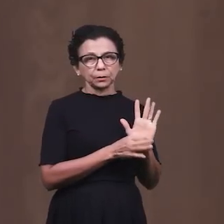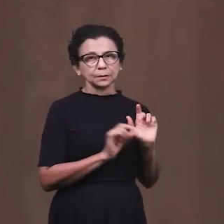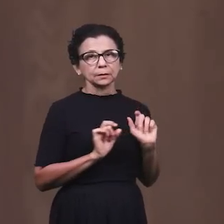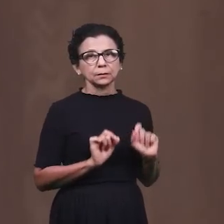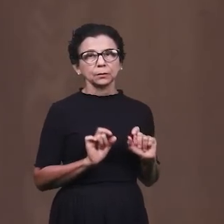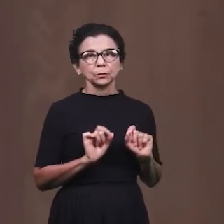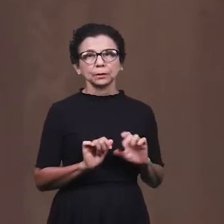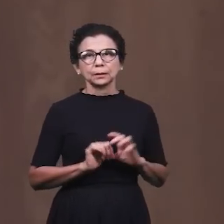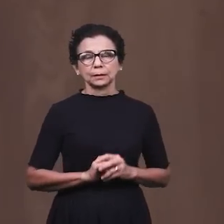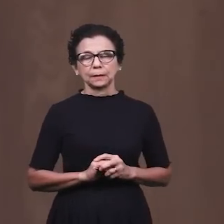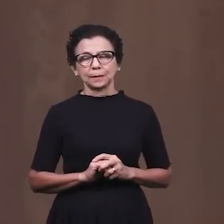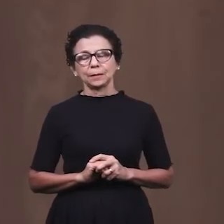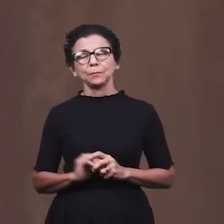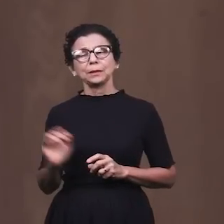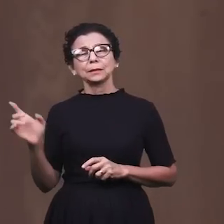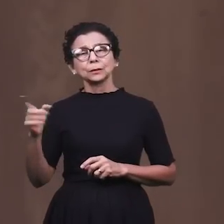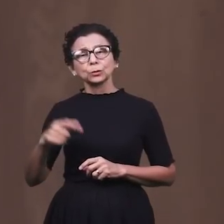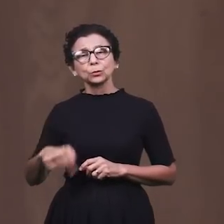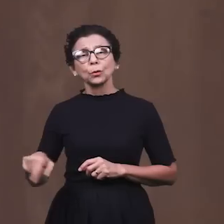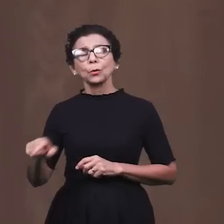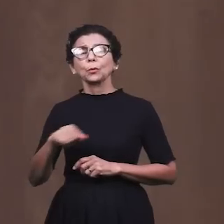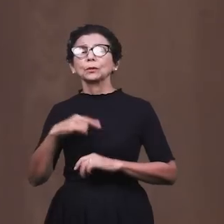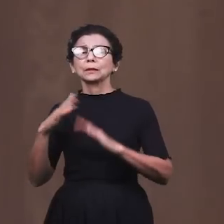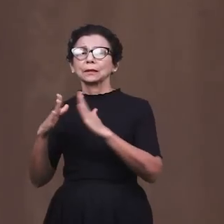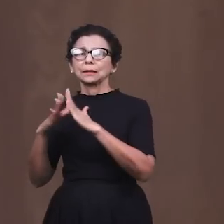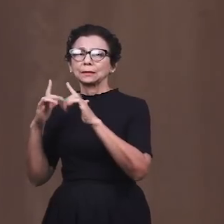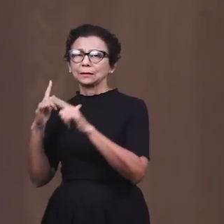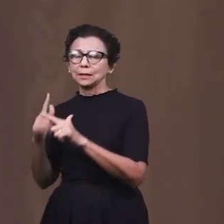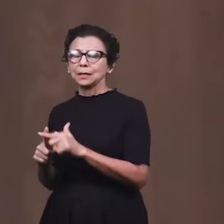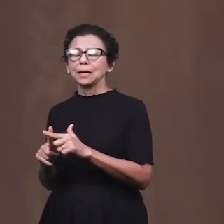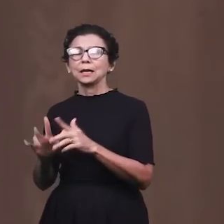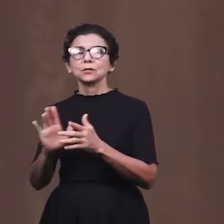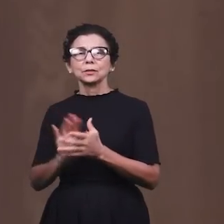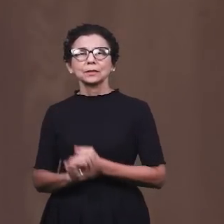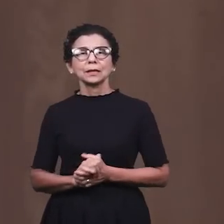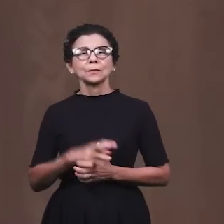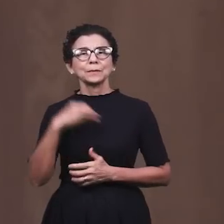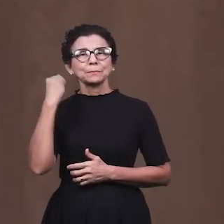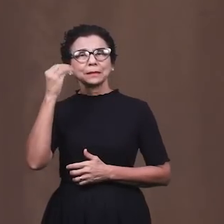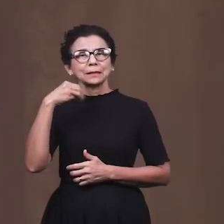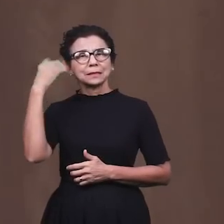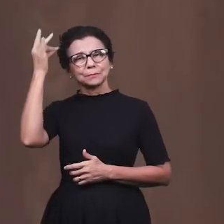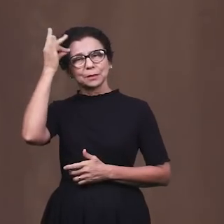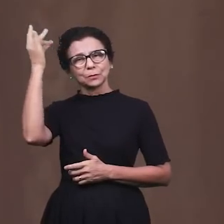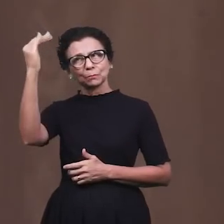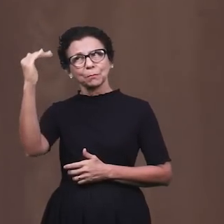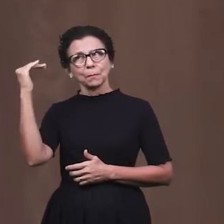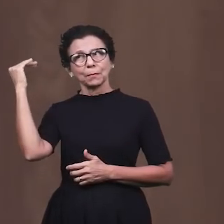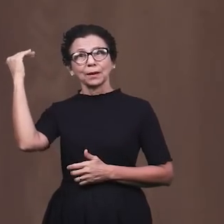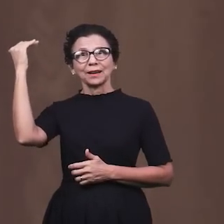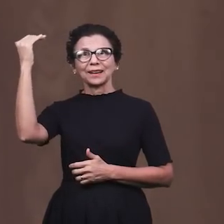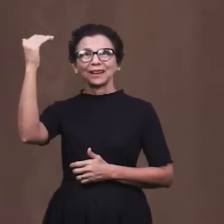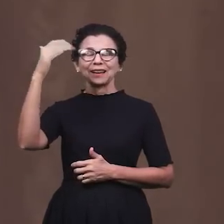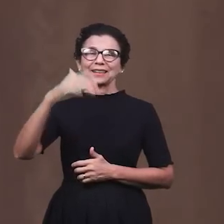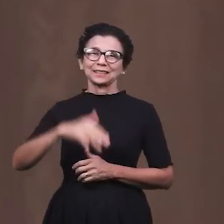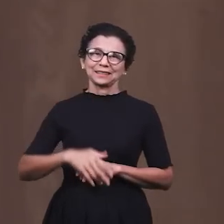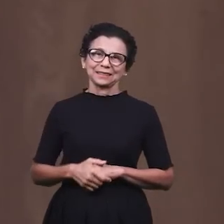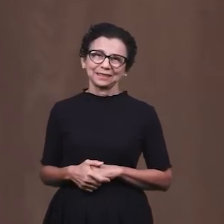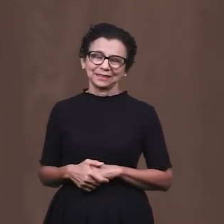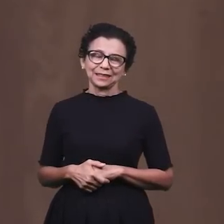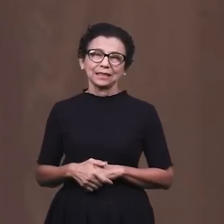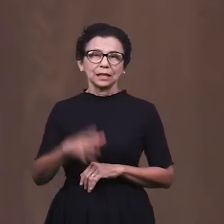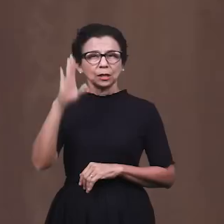é edificação da igreja. Então, a maior maravilha que nós temos na igreja é a maravilha da